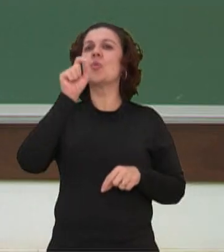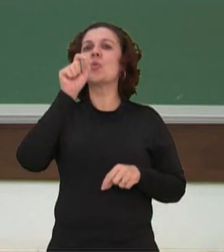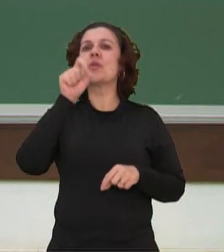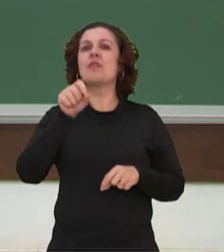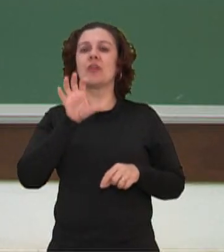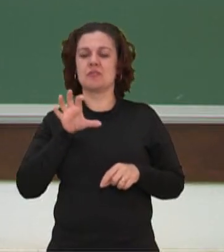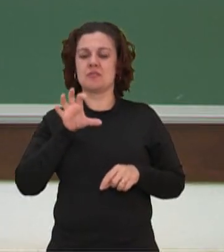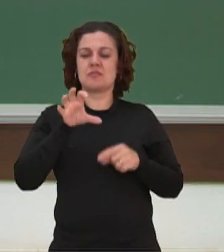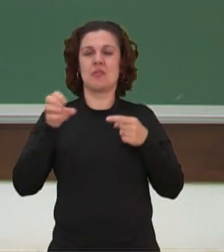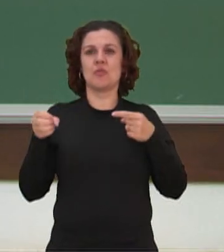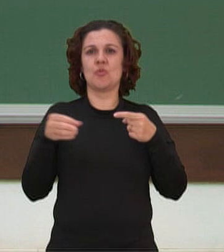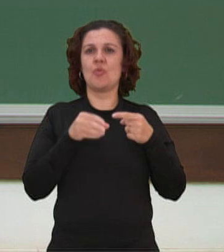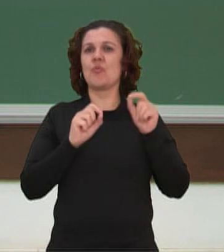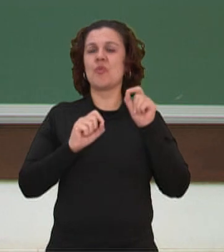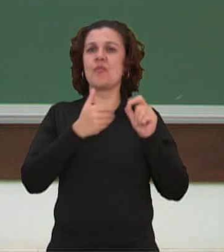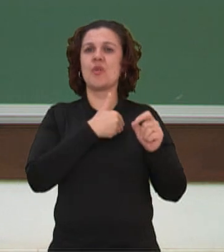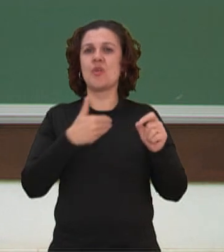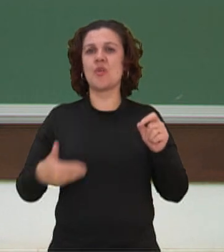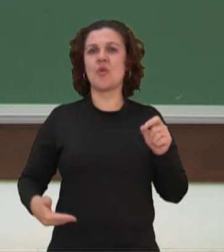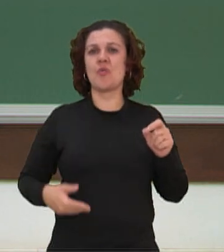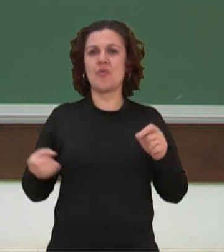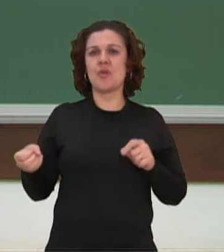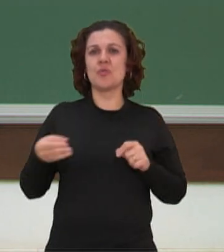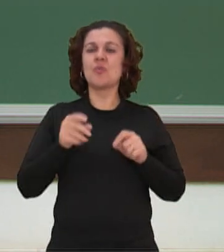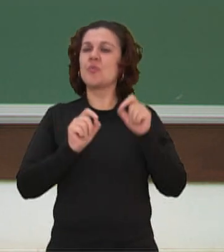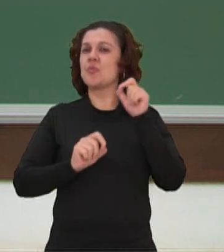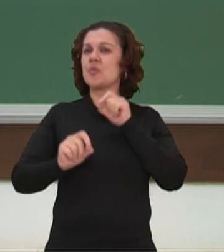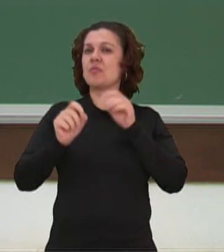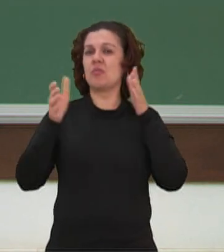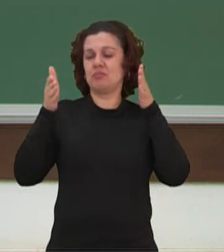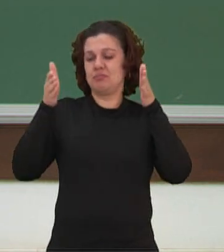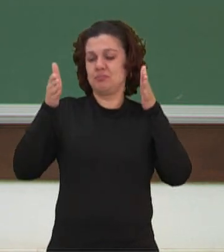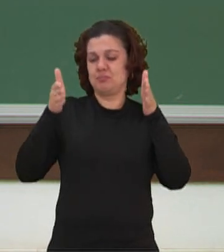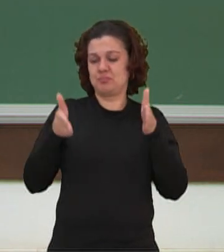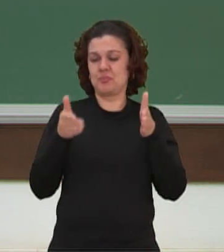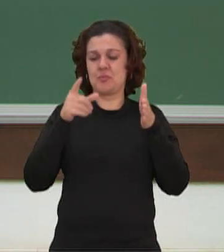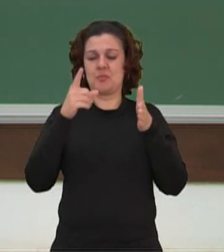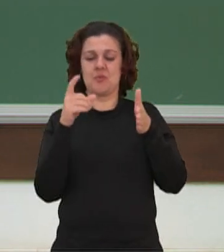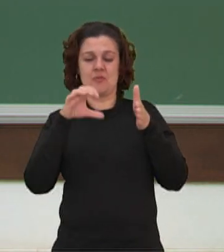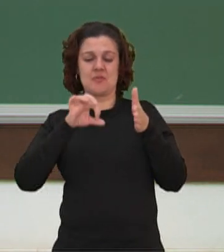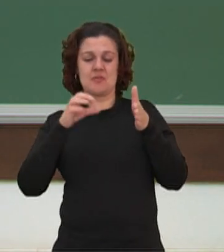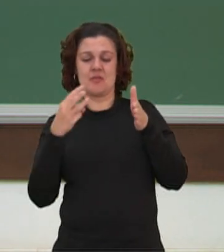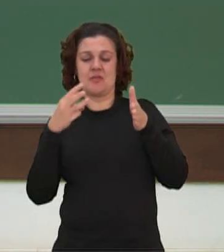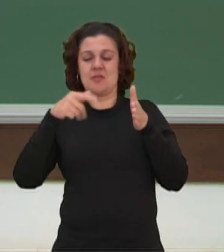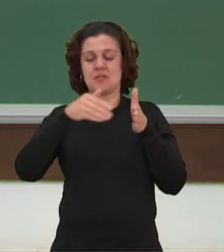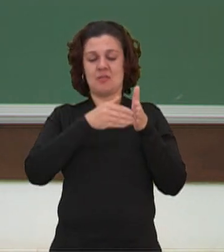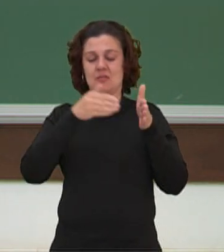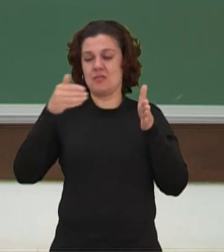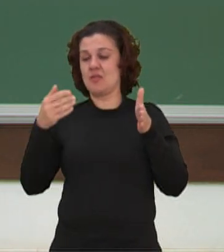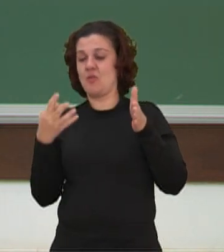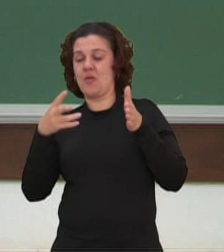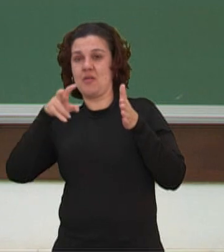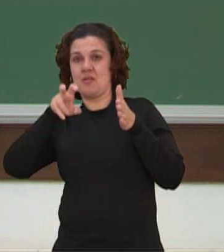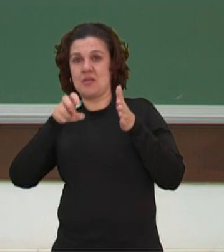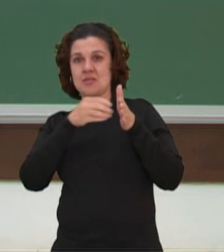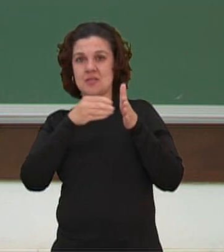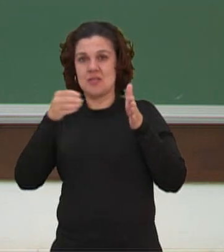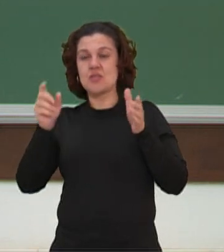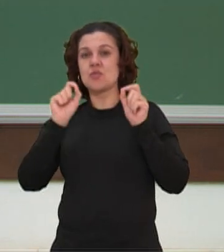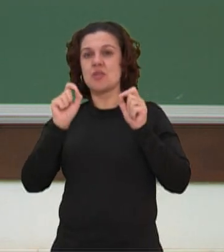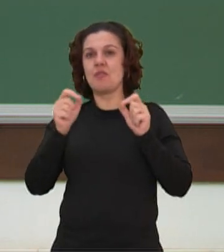esse Estado Novo, essa fase do governo dele, de 1937 até 45, é o que a